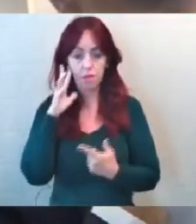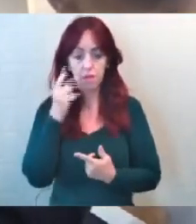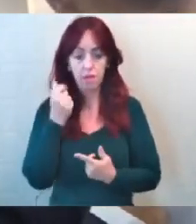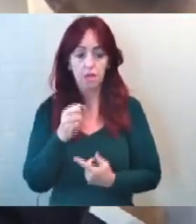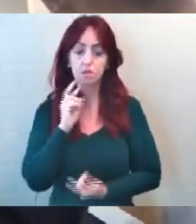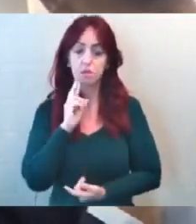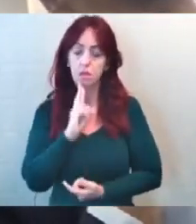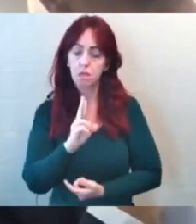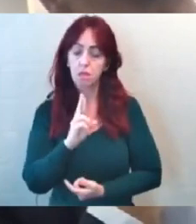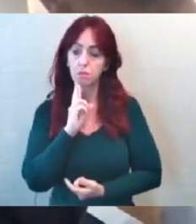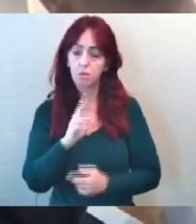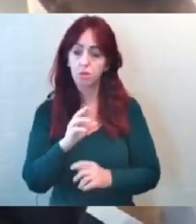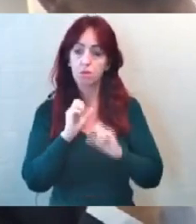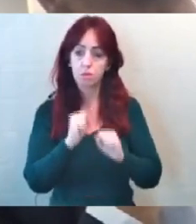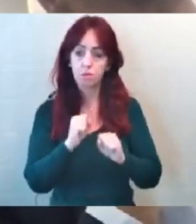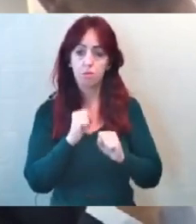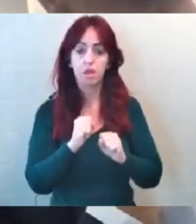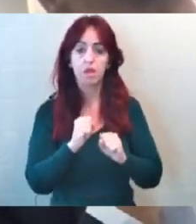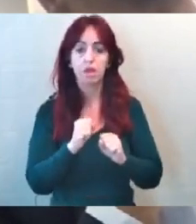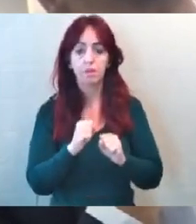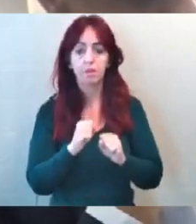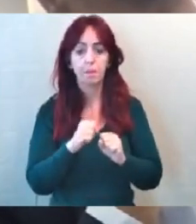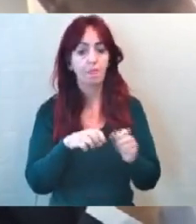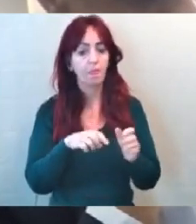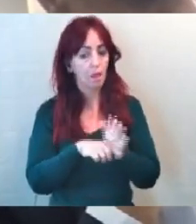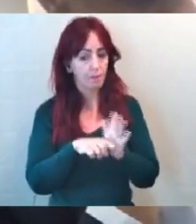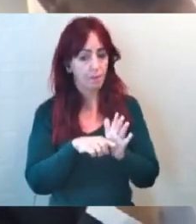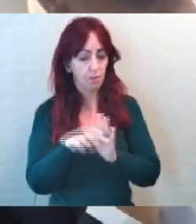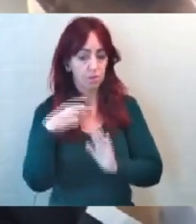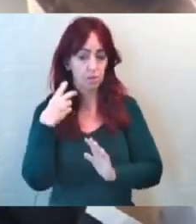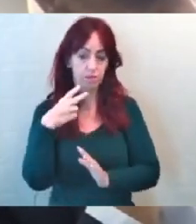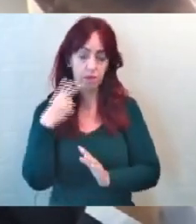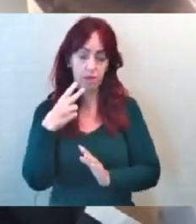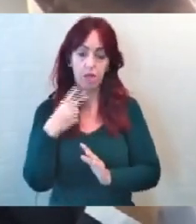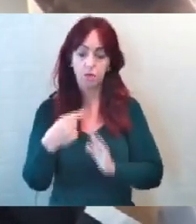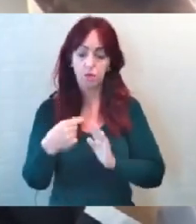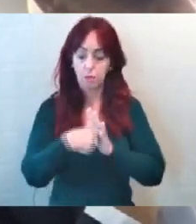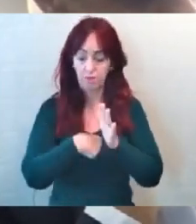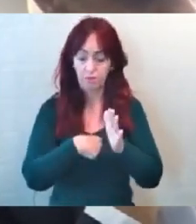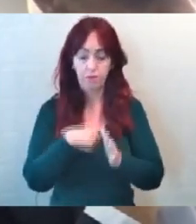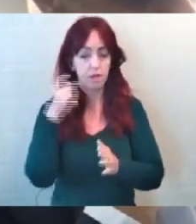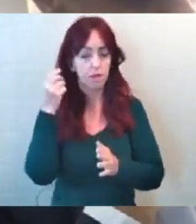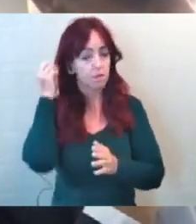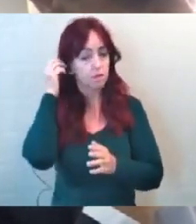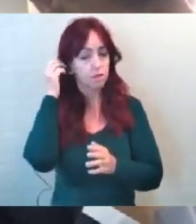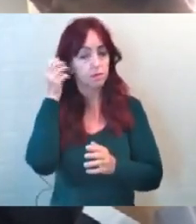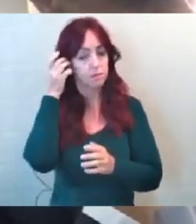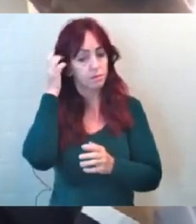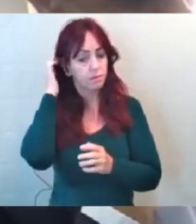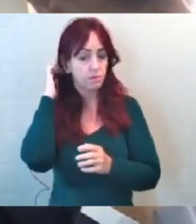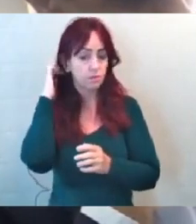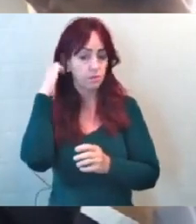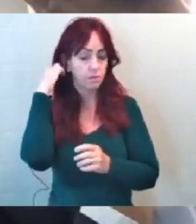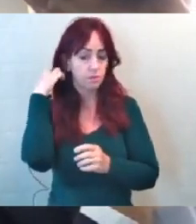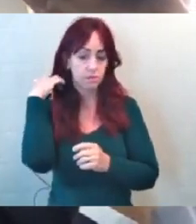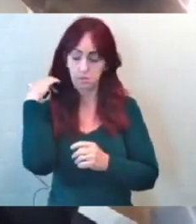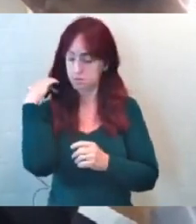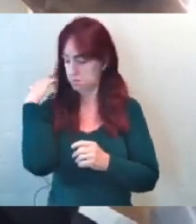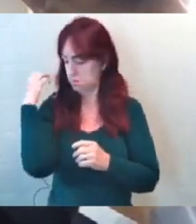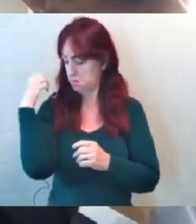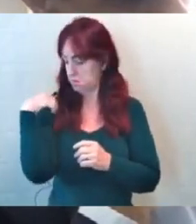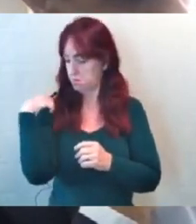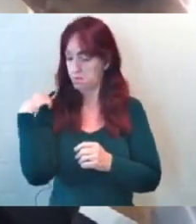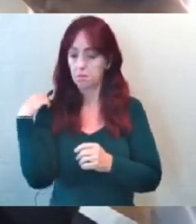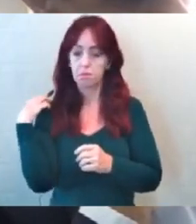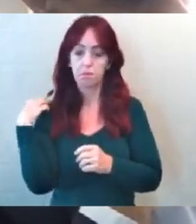bem ao questionamento que a vereadora Fernanda me fez quanto à pertinência da minha intervenção, e eu